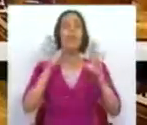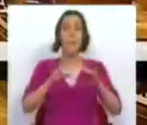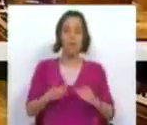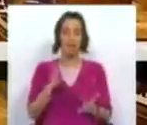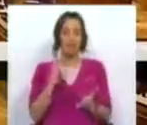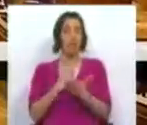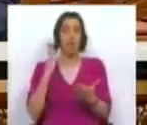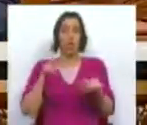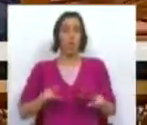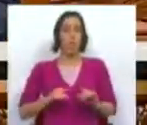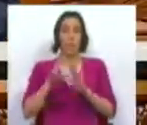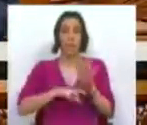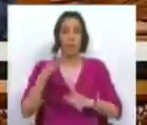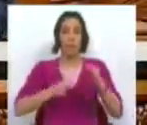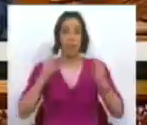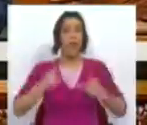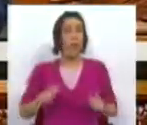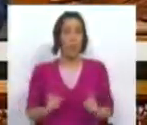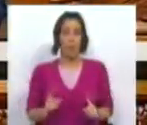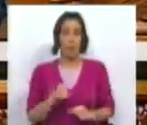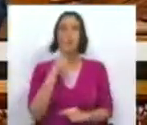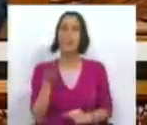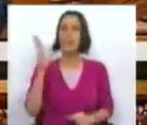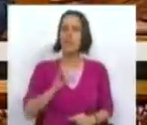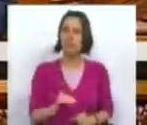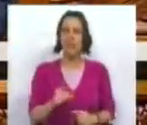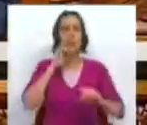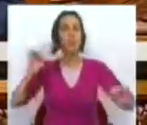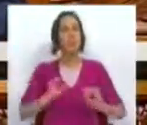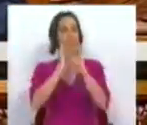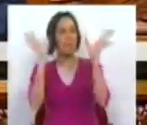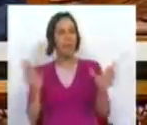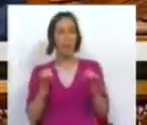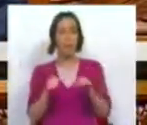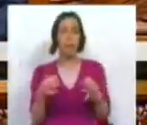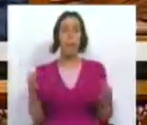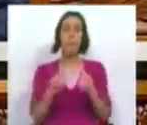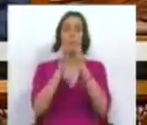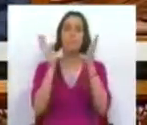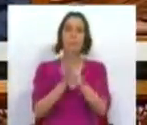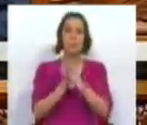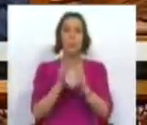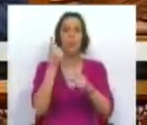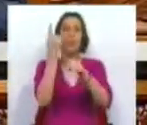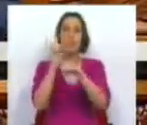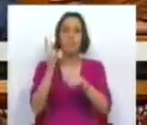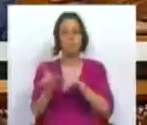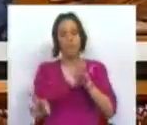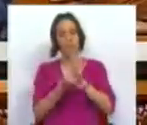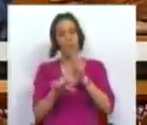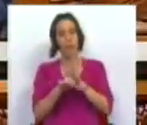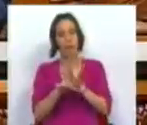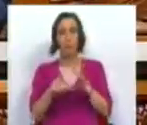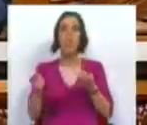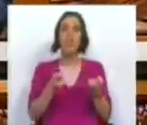Mas não fica por aqui o relatório do Tribunal de Contas. Diz ainda de forma clara que, apesar de todas as exceções